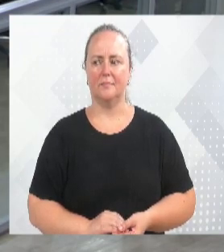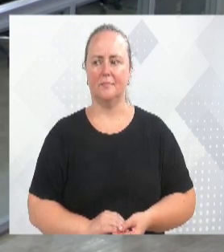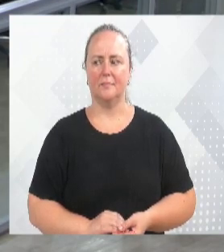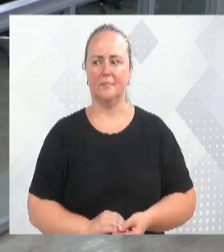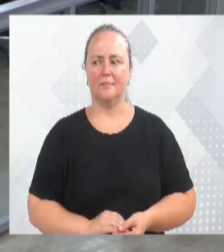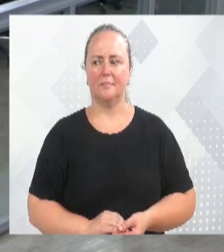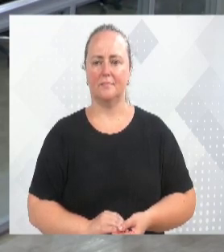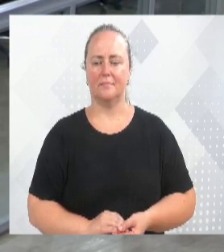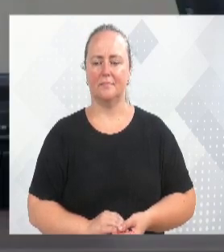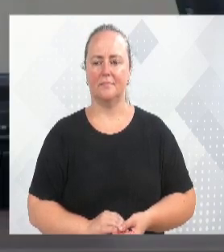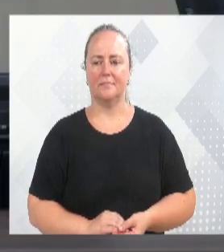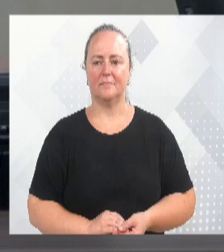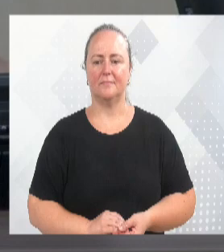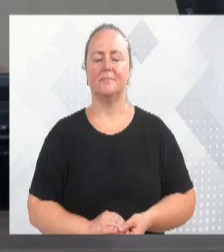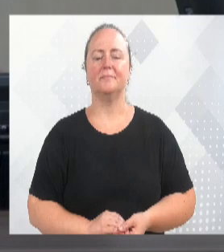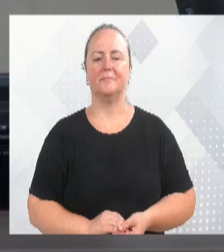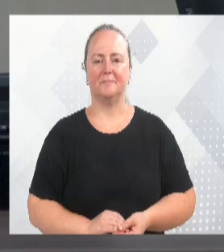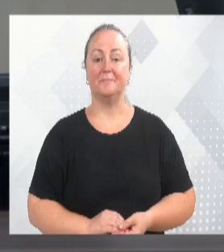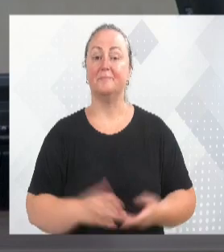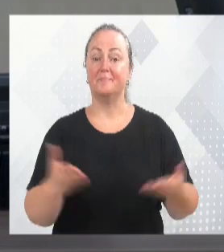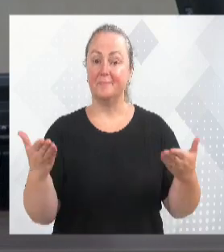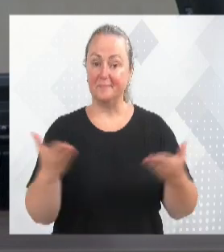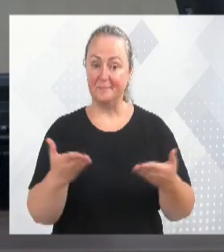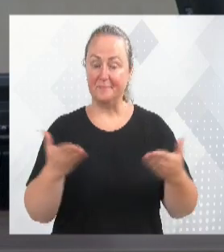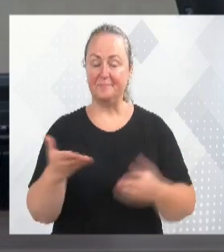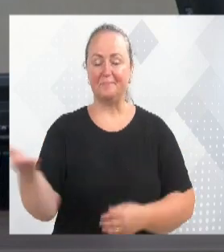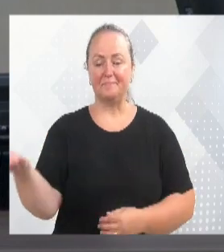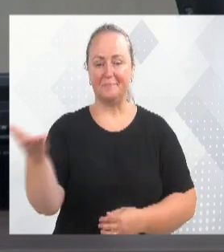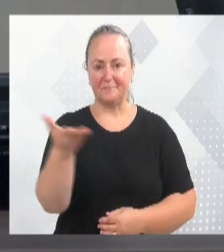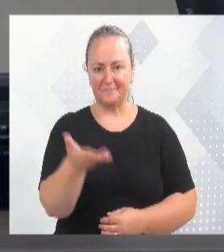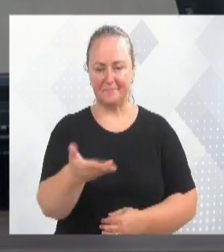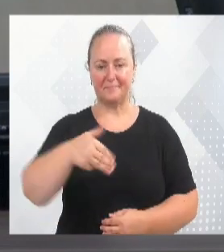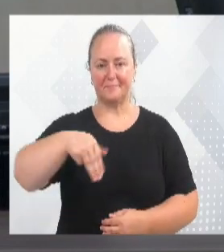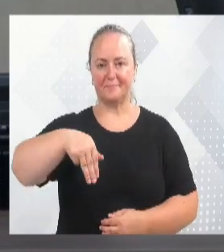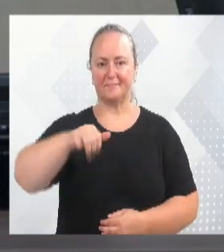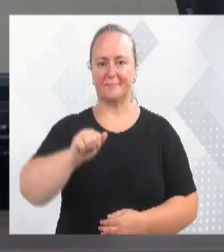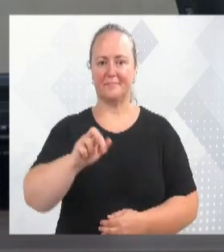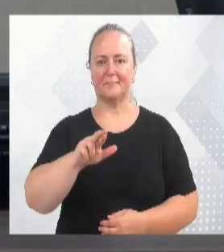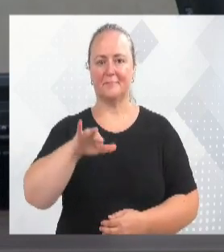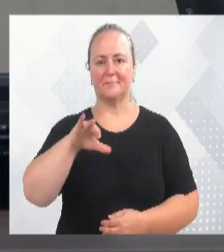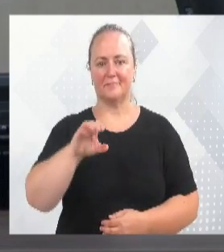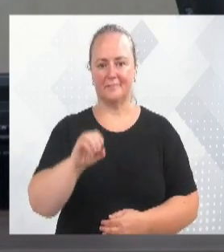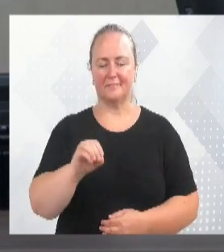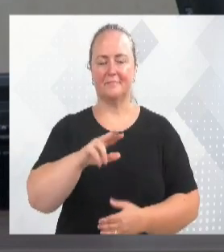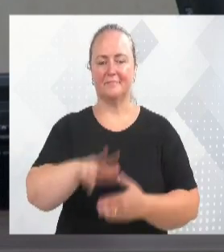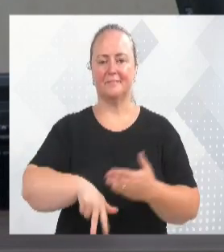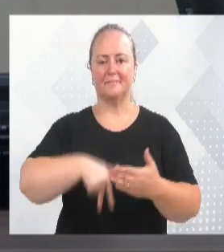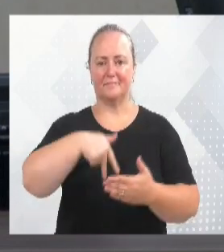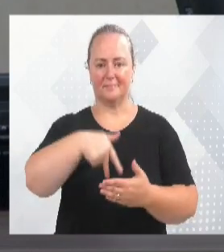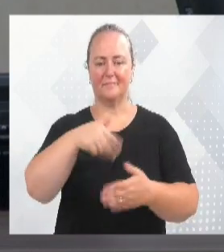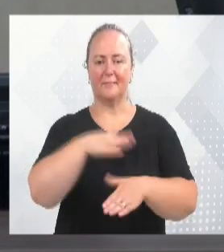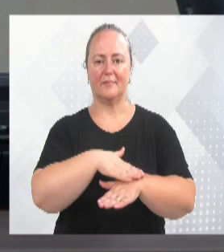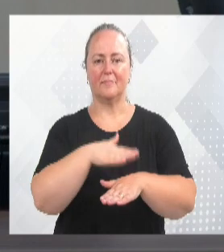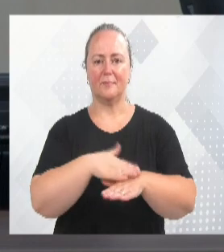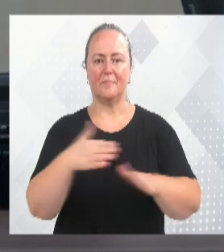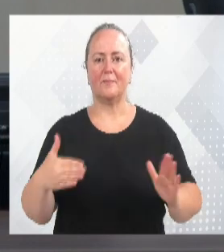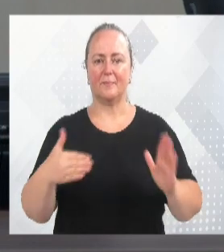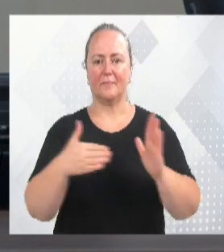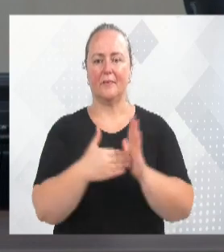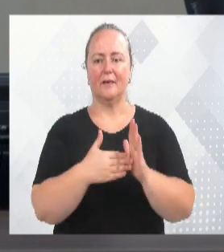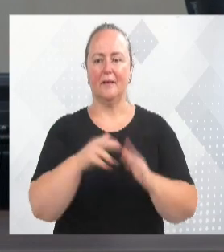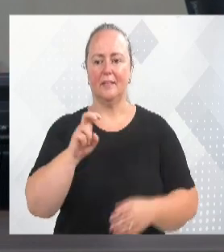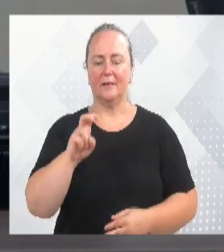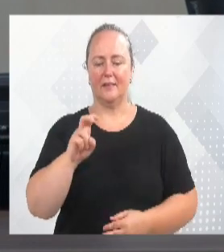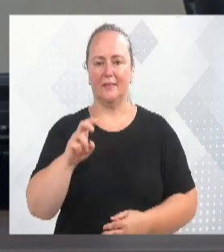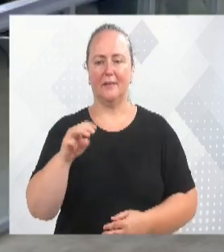Parabéns. Nesse momento, convidamos o senhor Mário Manski Filho para fazer uso da palavra com um tempo de até 5